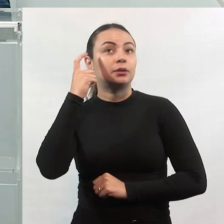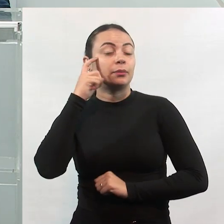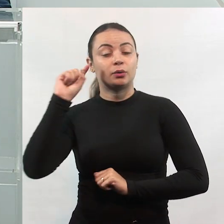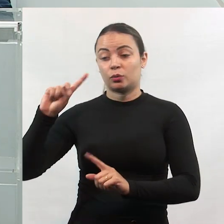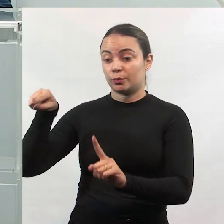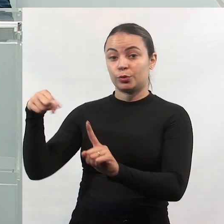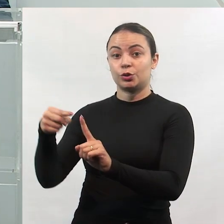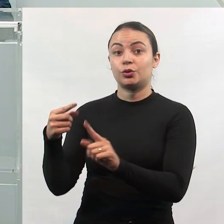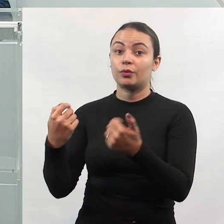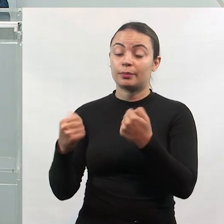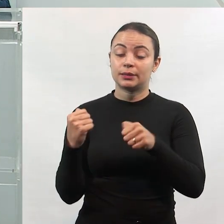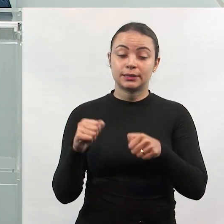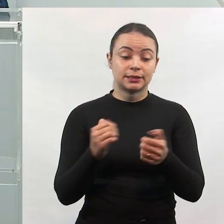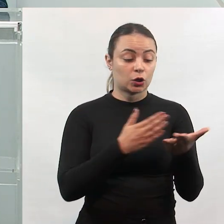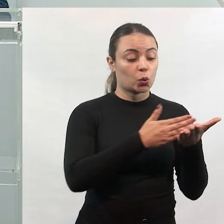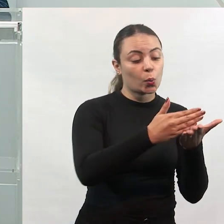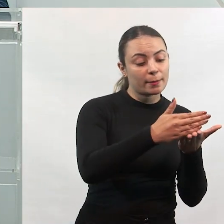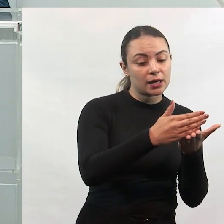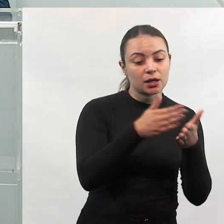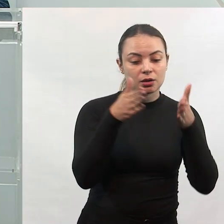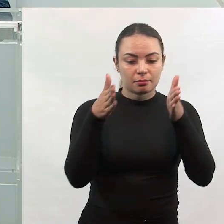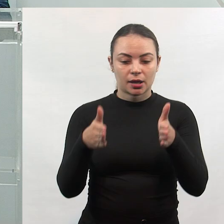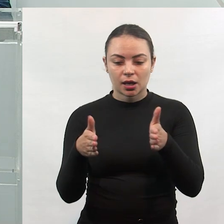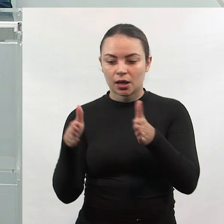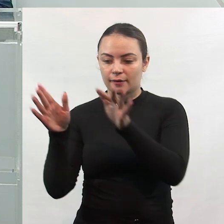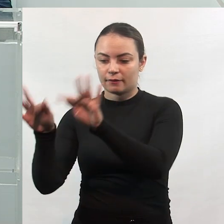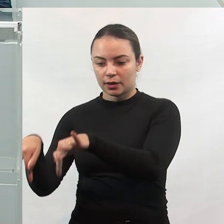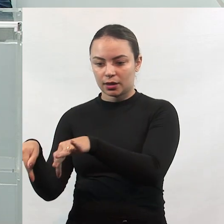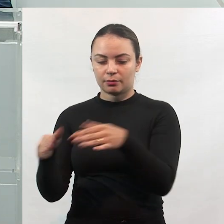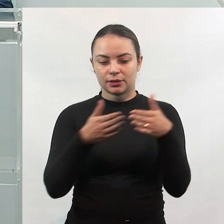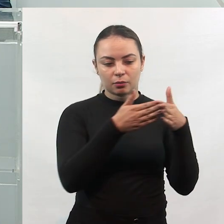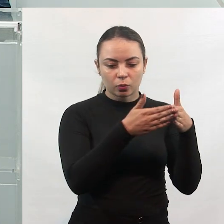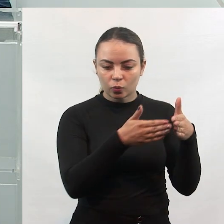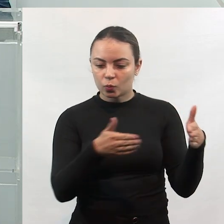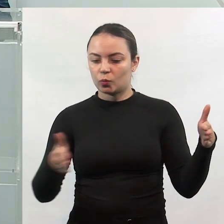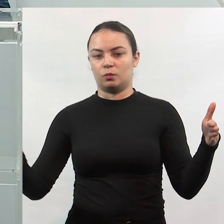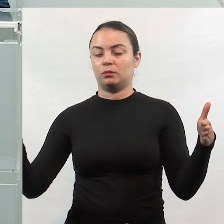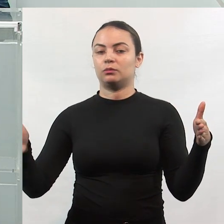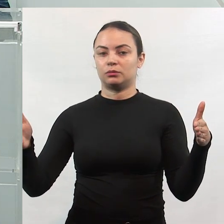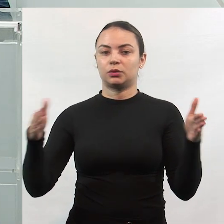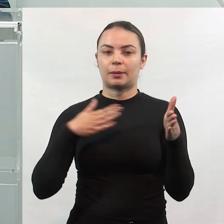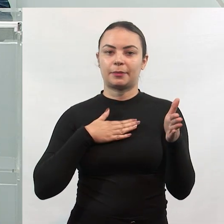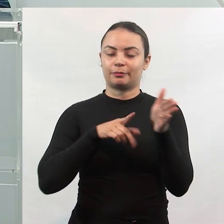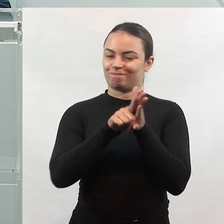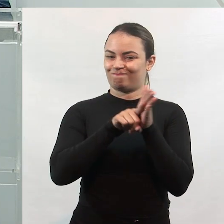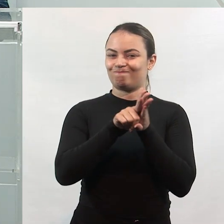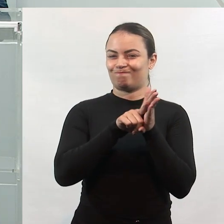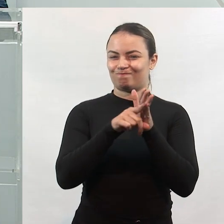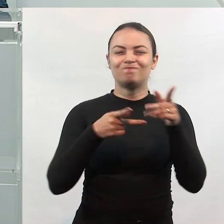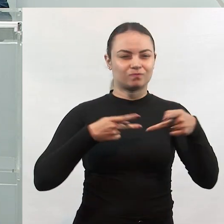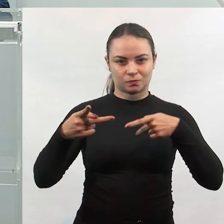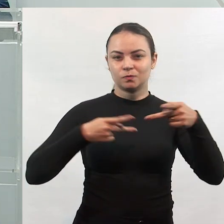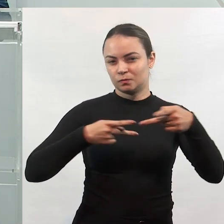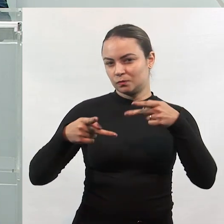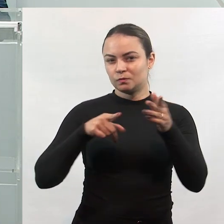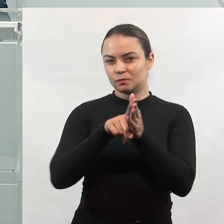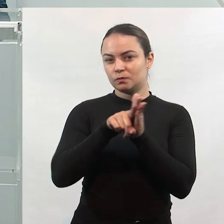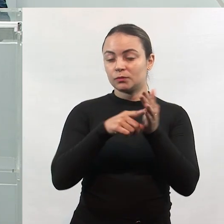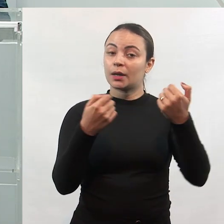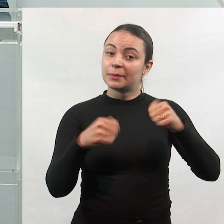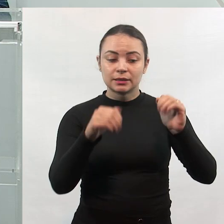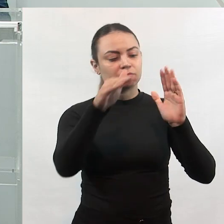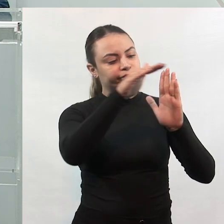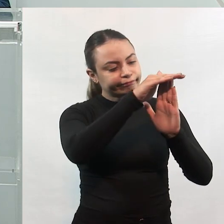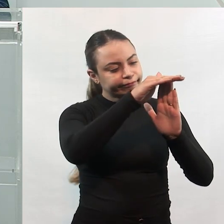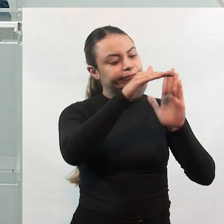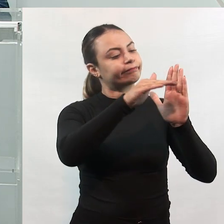falo da introdução aqui, não é da introdução do projeto, é a introdução do tópico de revisão da literatura. Você precisa ter uma